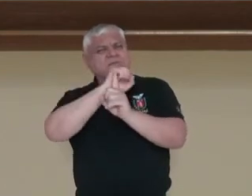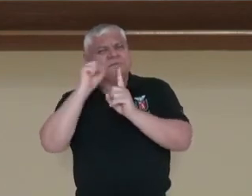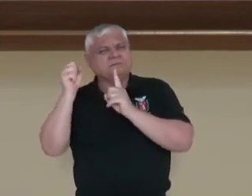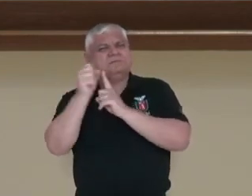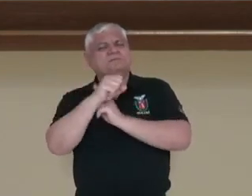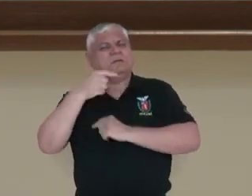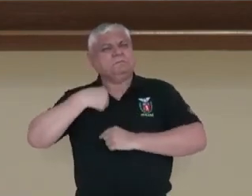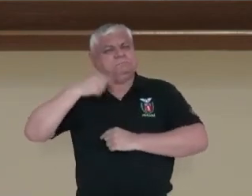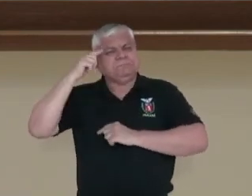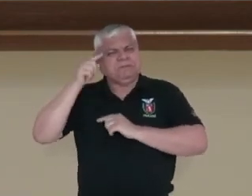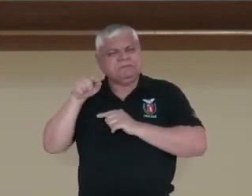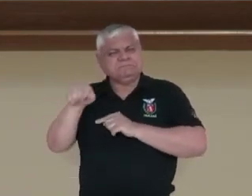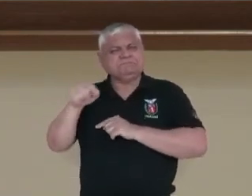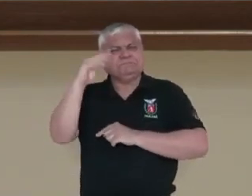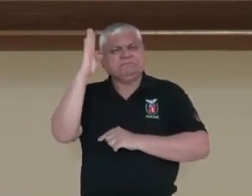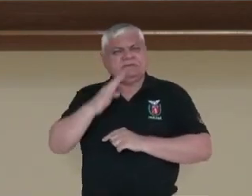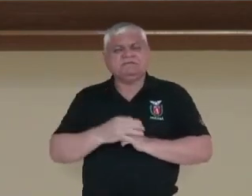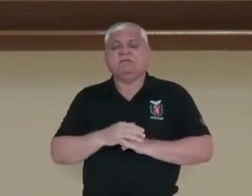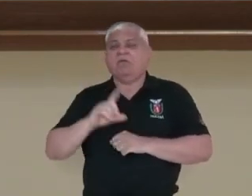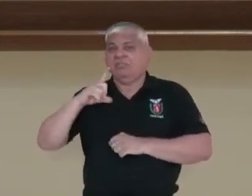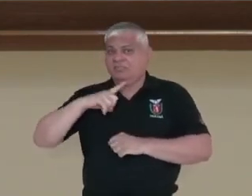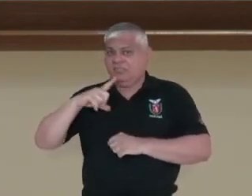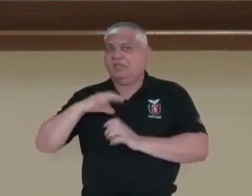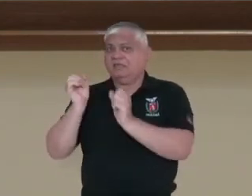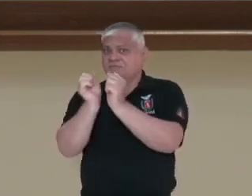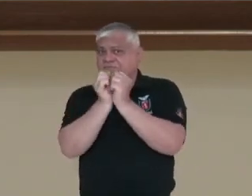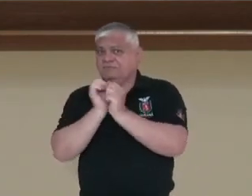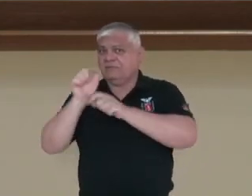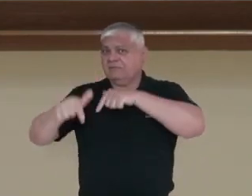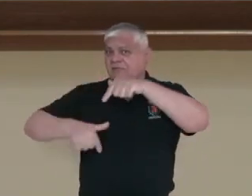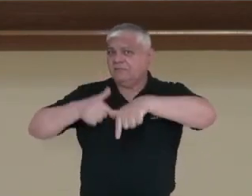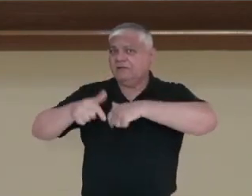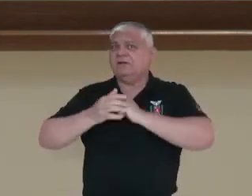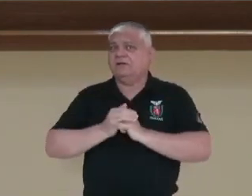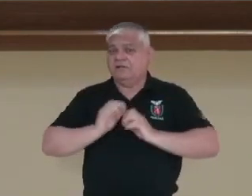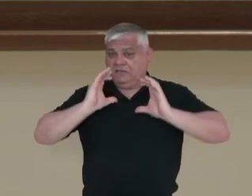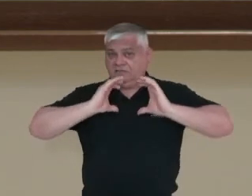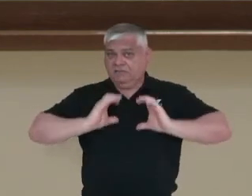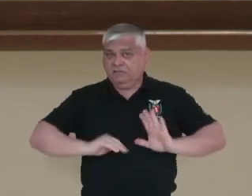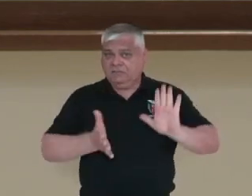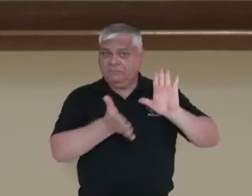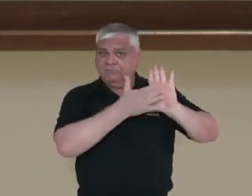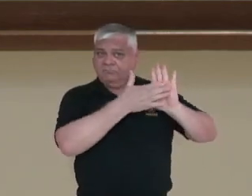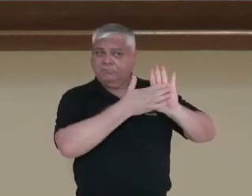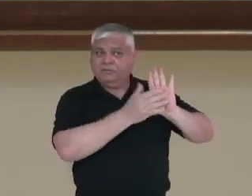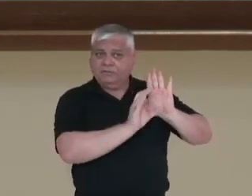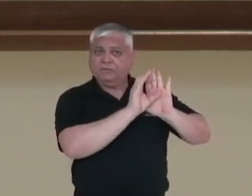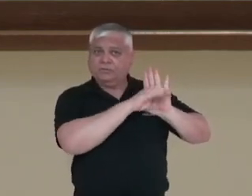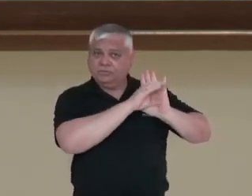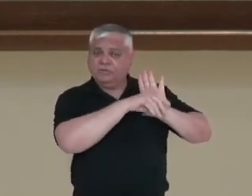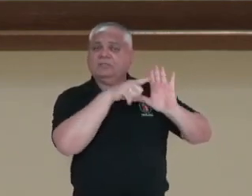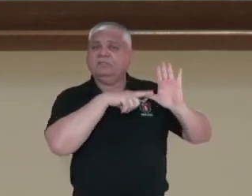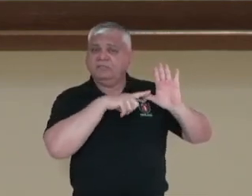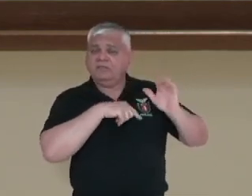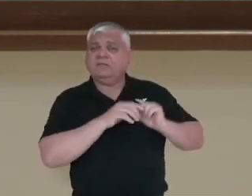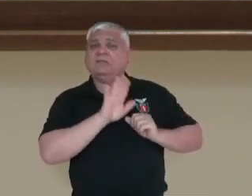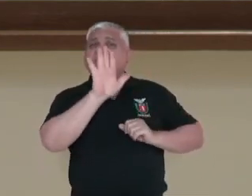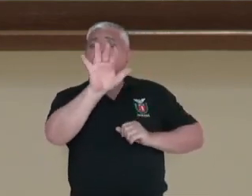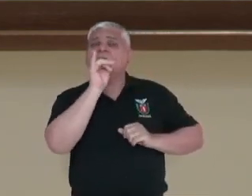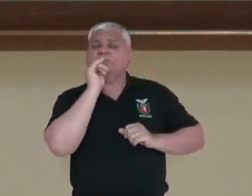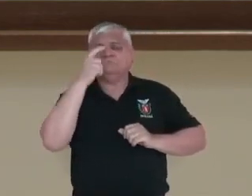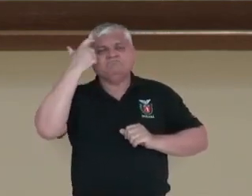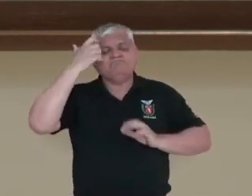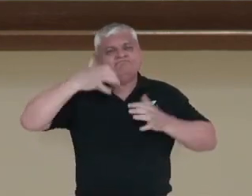pensar em cidadania no Brasil. Mas o fato que a cidadania está na Constituição, mas que nem sempre na prática ela ocorre. Mas é um processo de